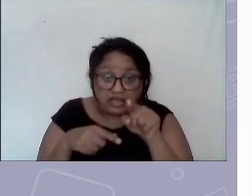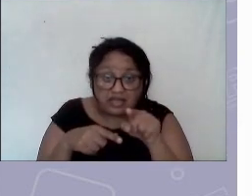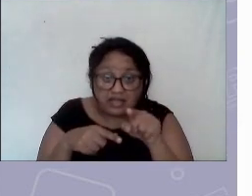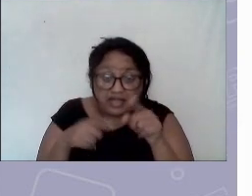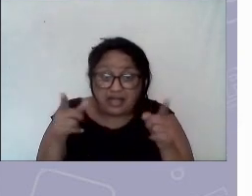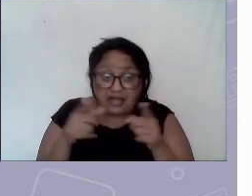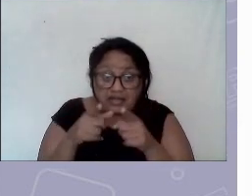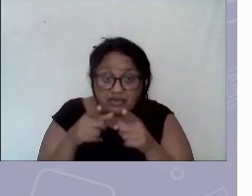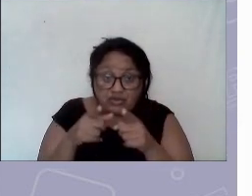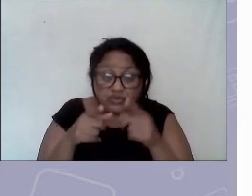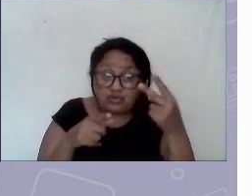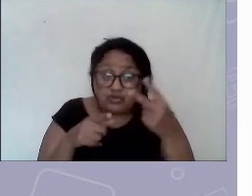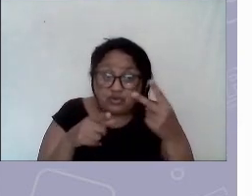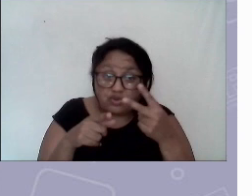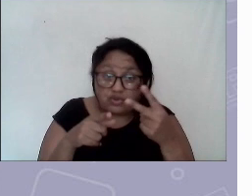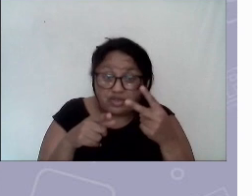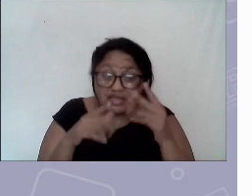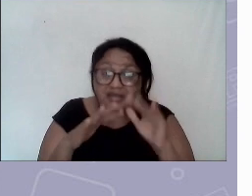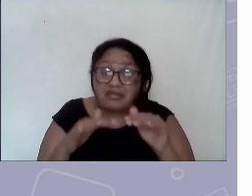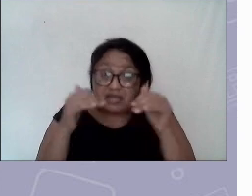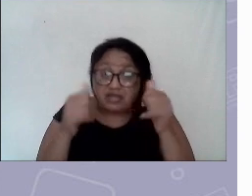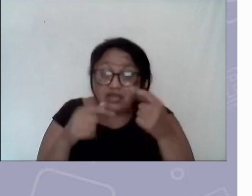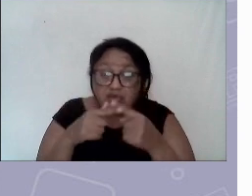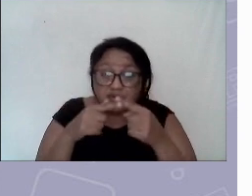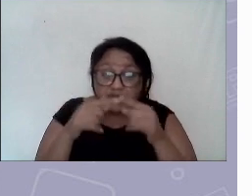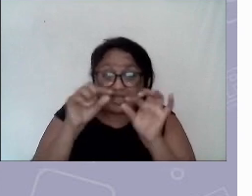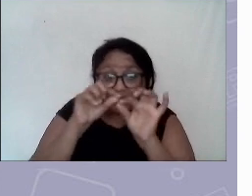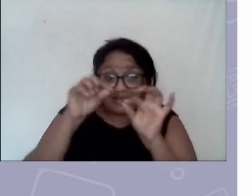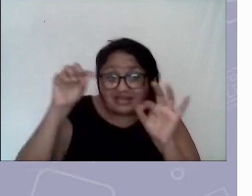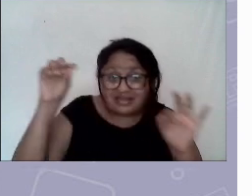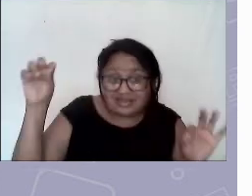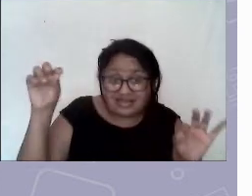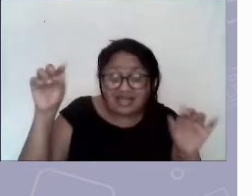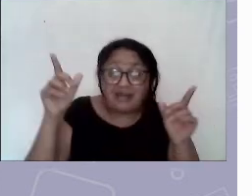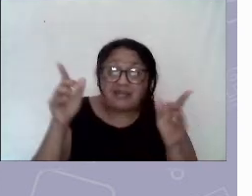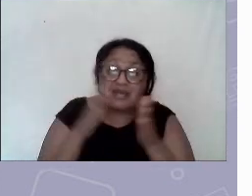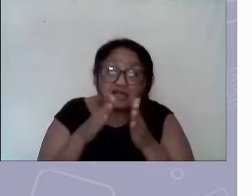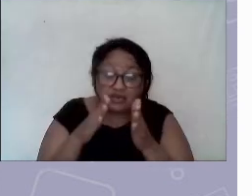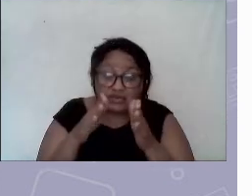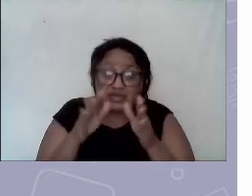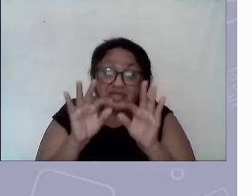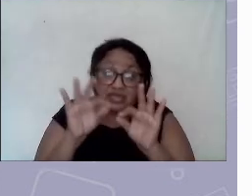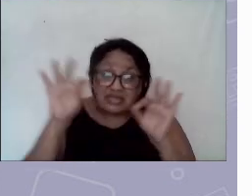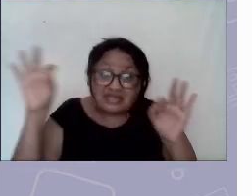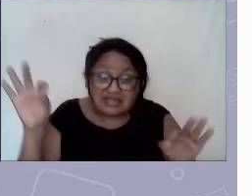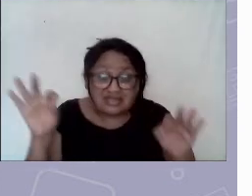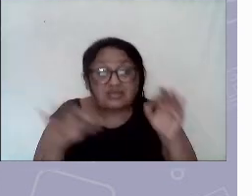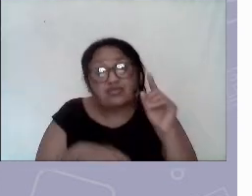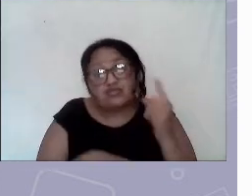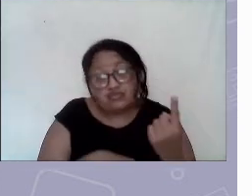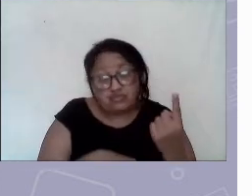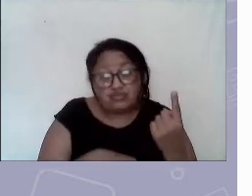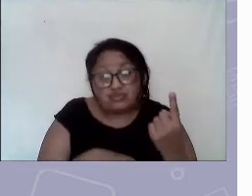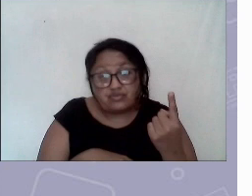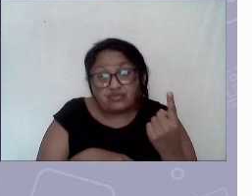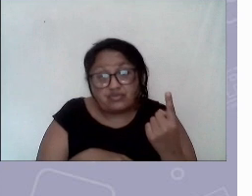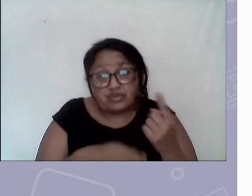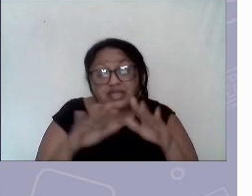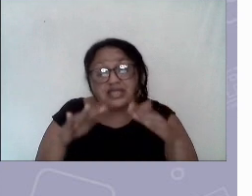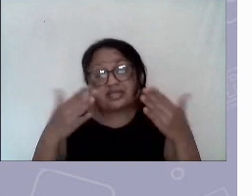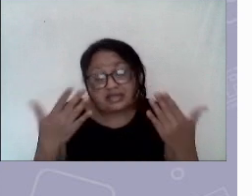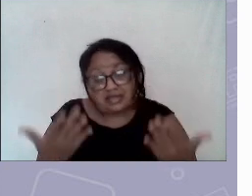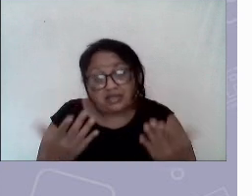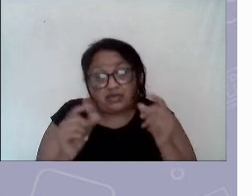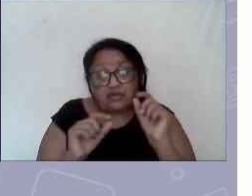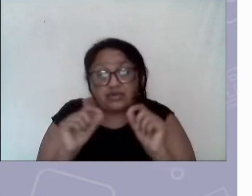mais eficiente porque a distância percorrida no trajeto 2 é menor do que a distância percorrida no trajeto 1 consequentemente